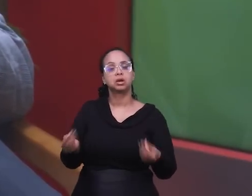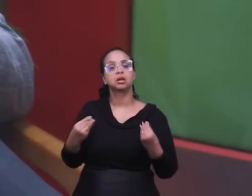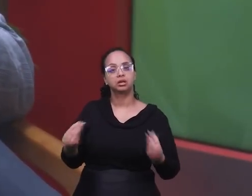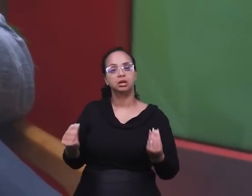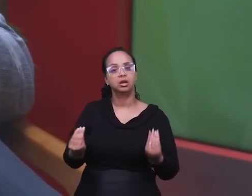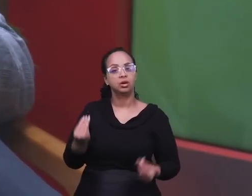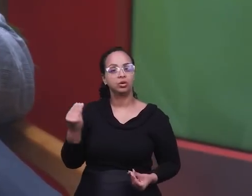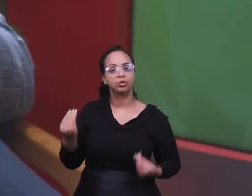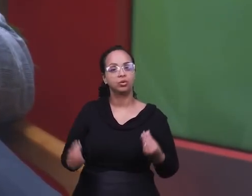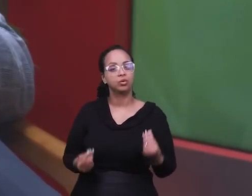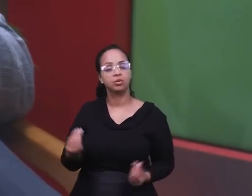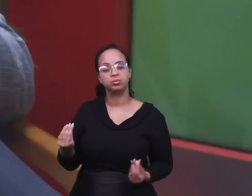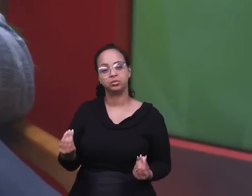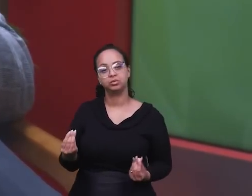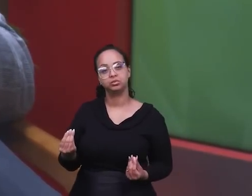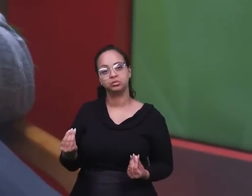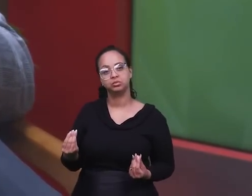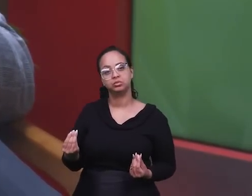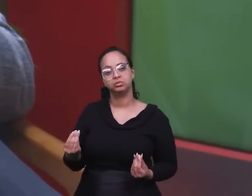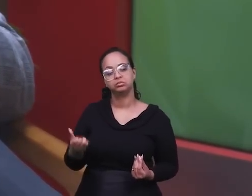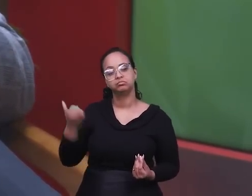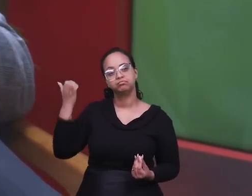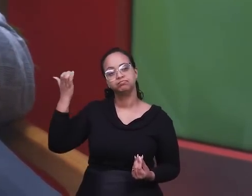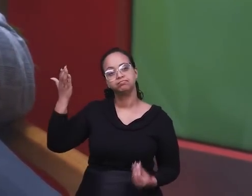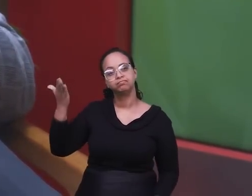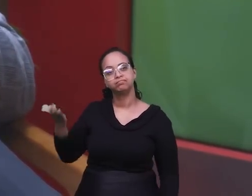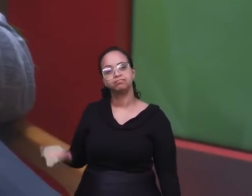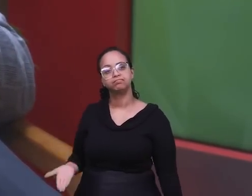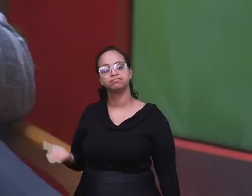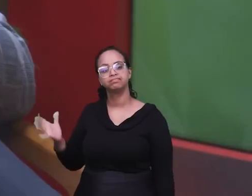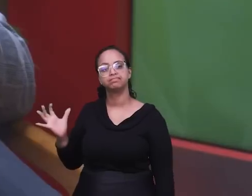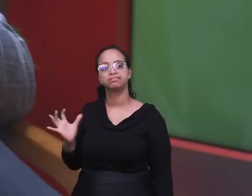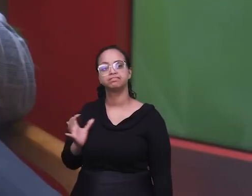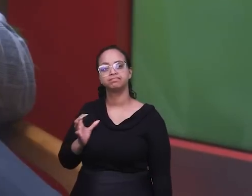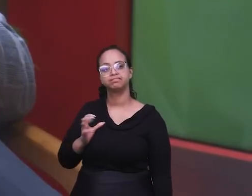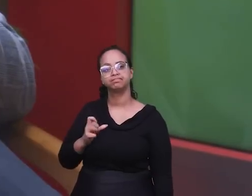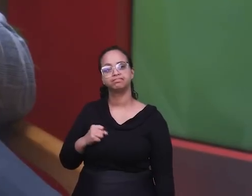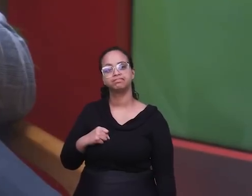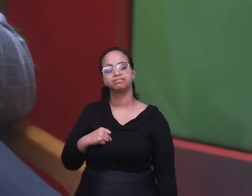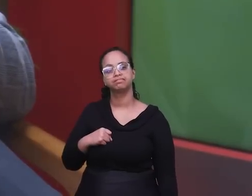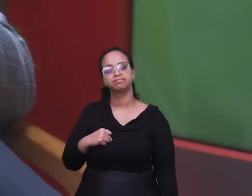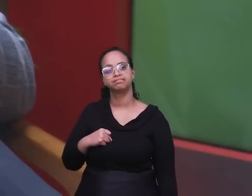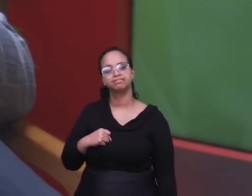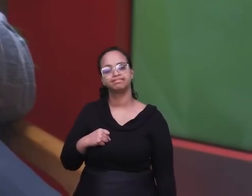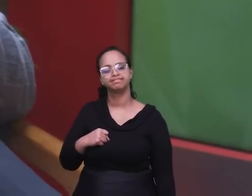deve exatamente a este amor